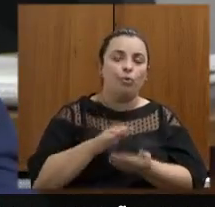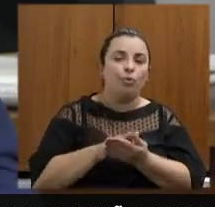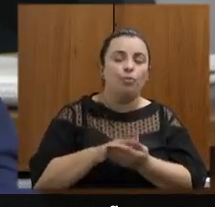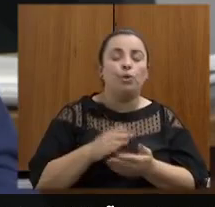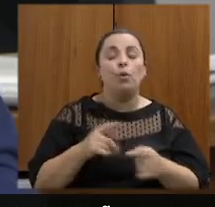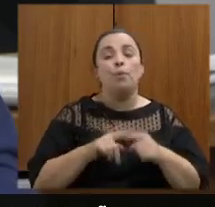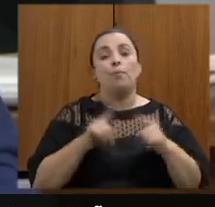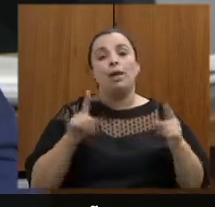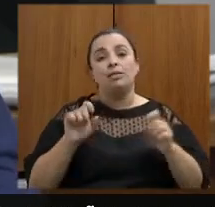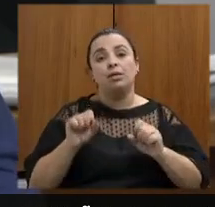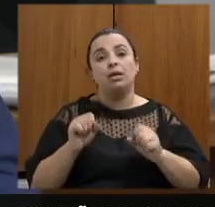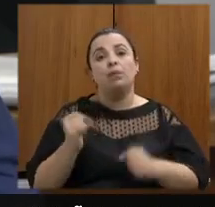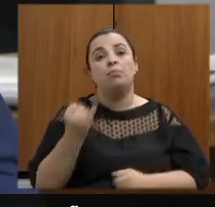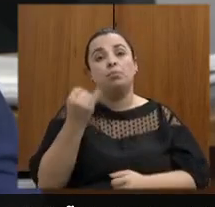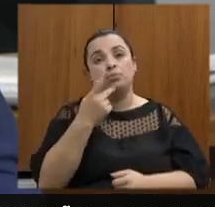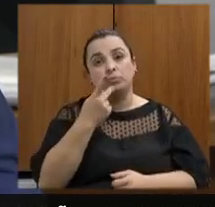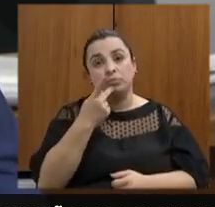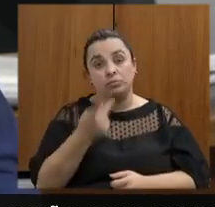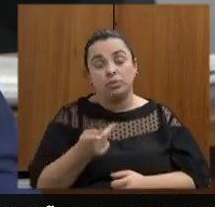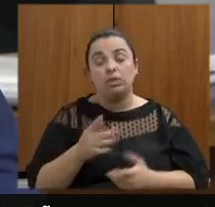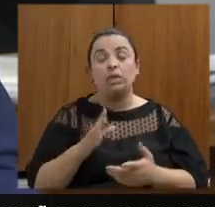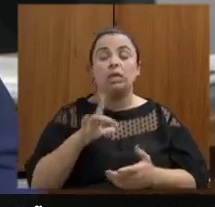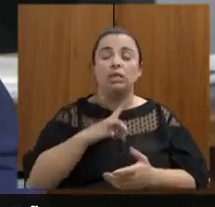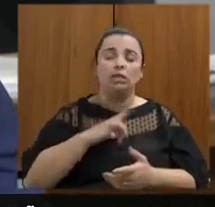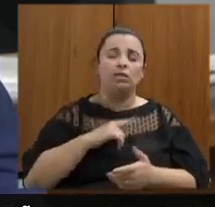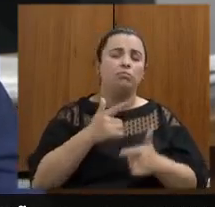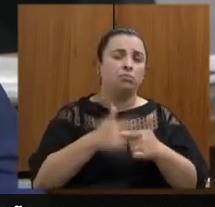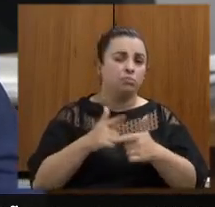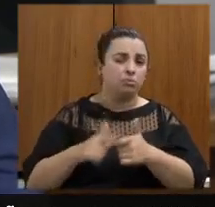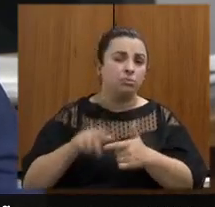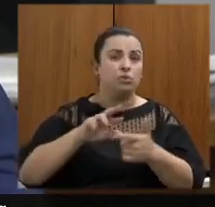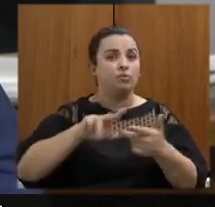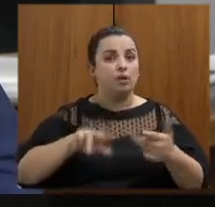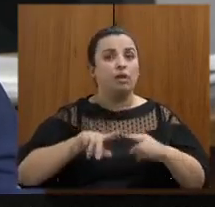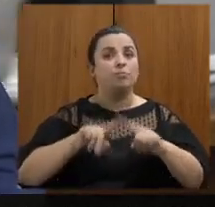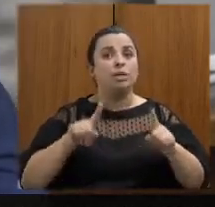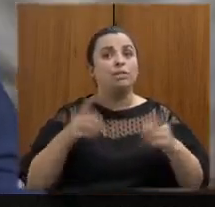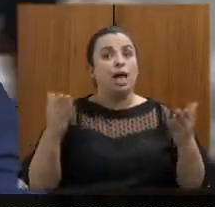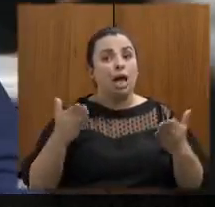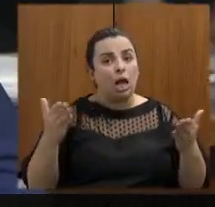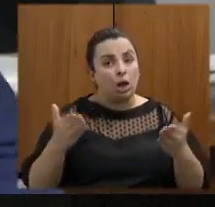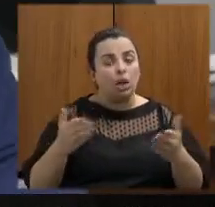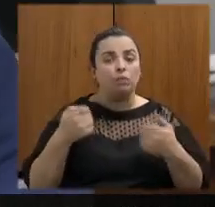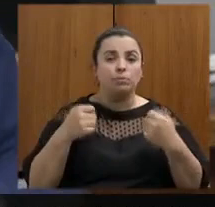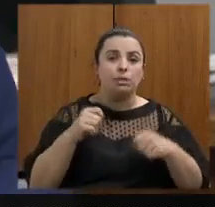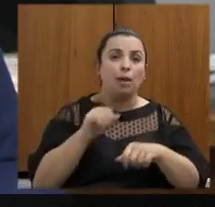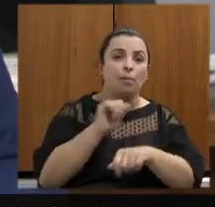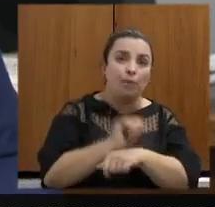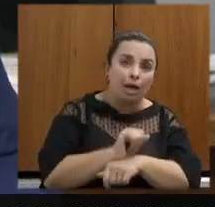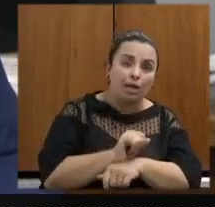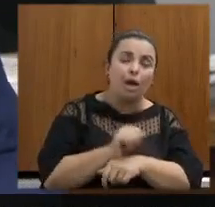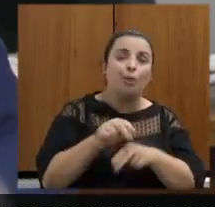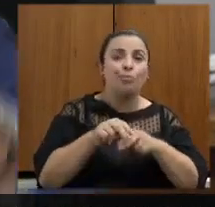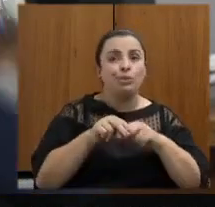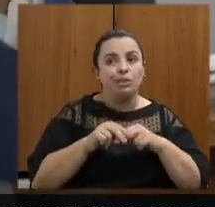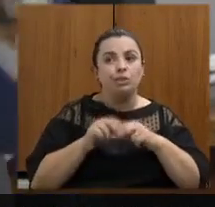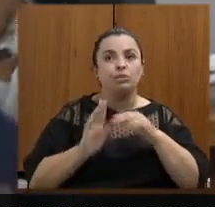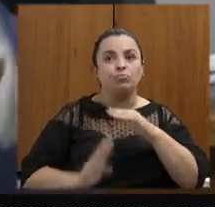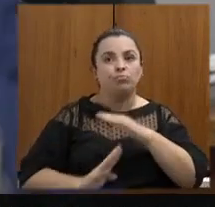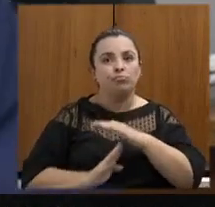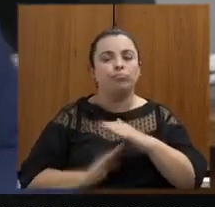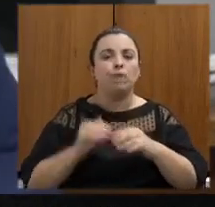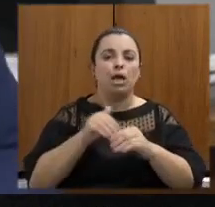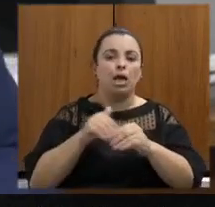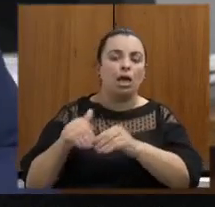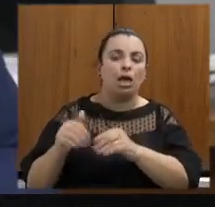Andrade que Independente de qualquer questão agora nós temos que dar uma parada devido a vedação eleitoral